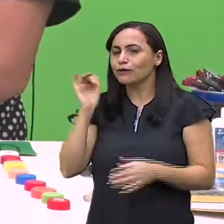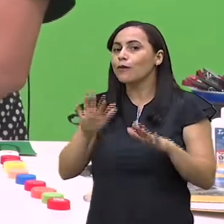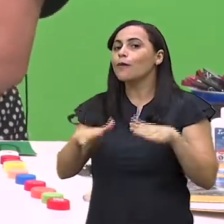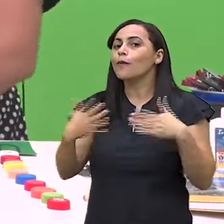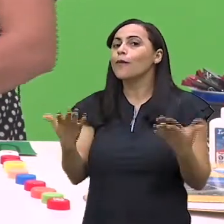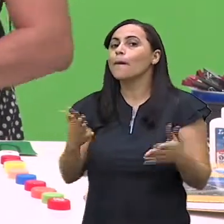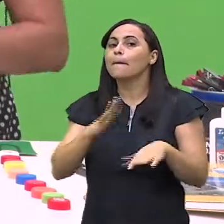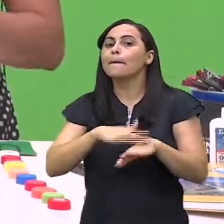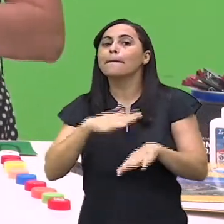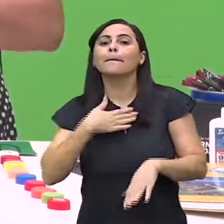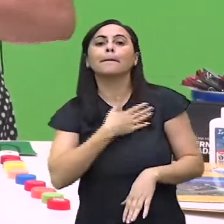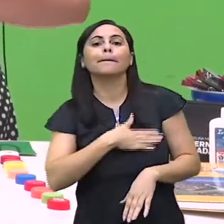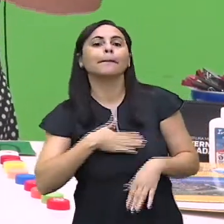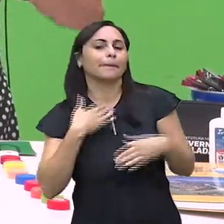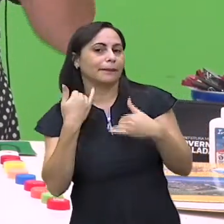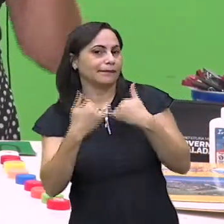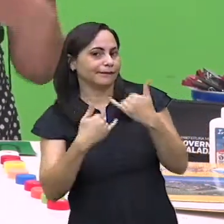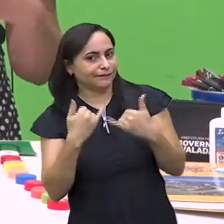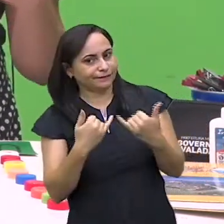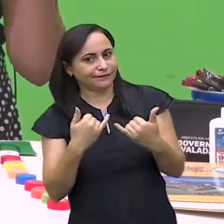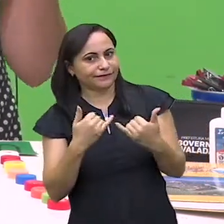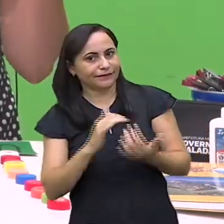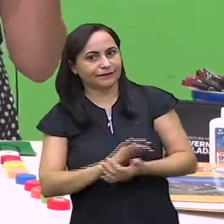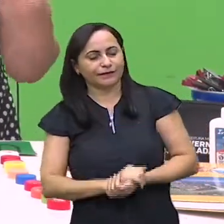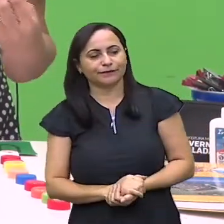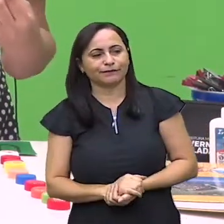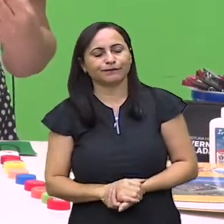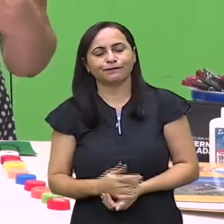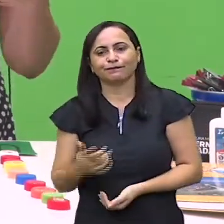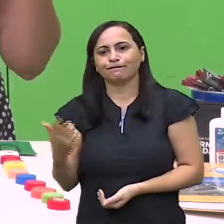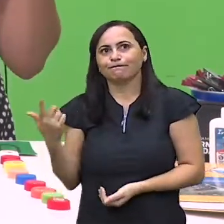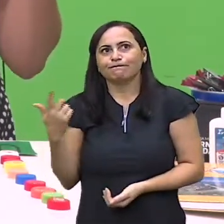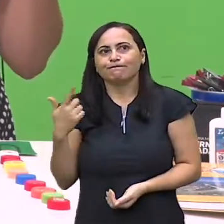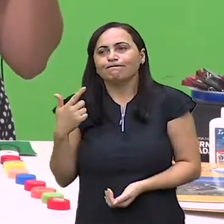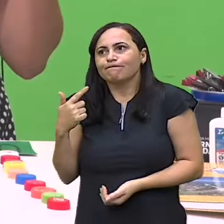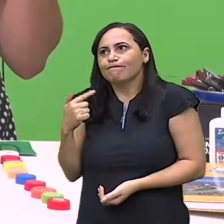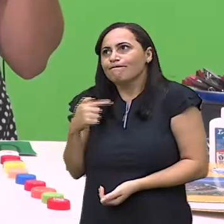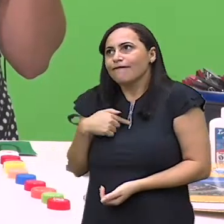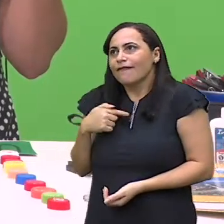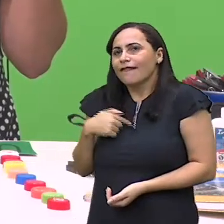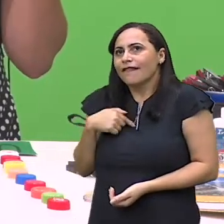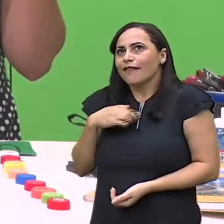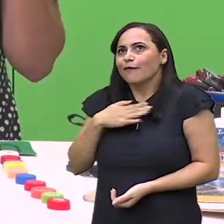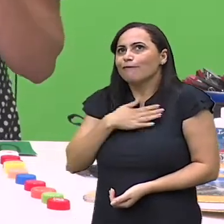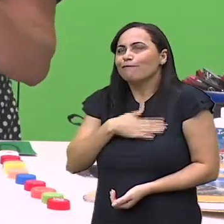gostou? Eu gostei da